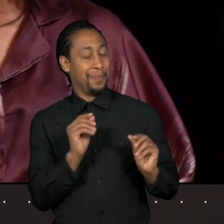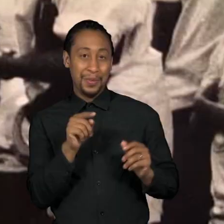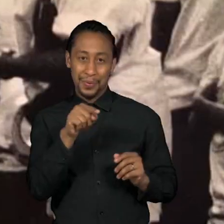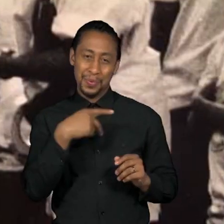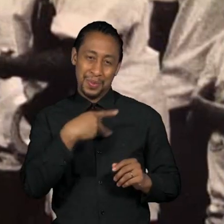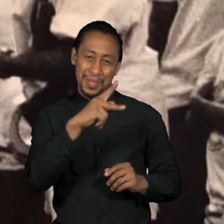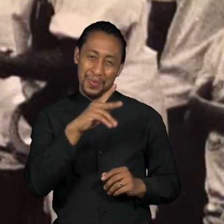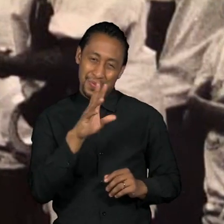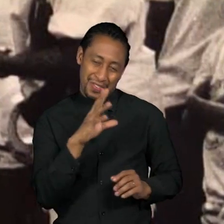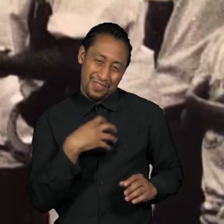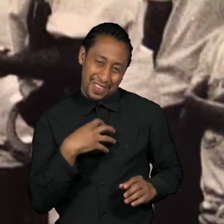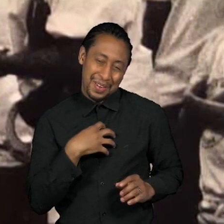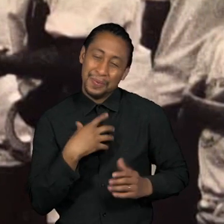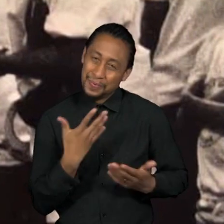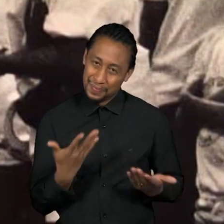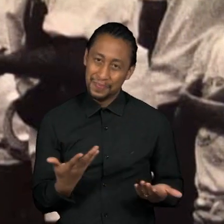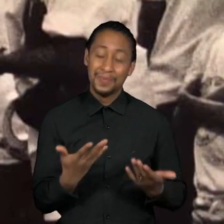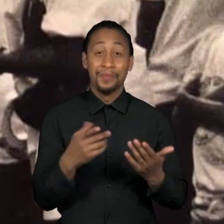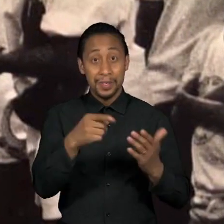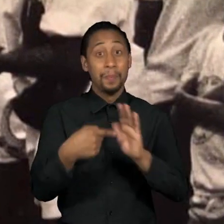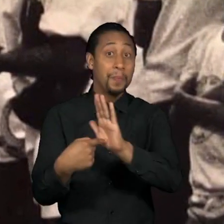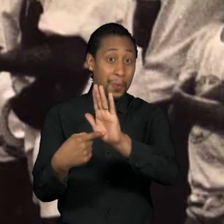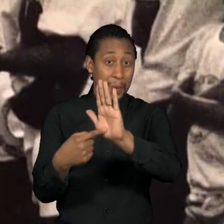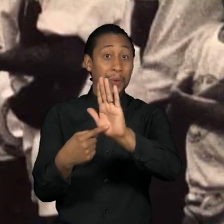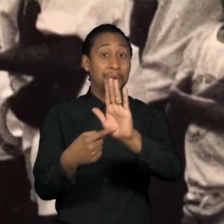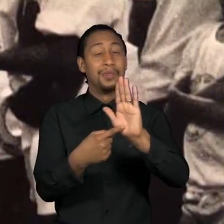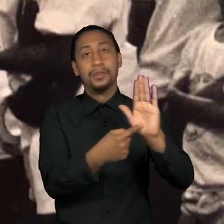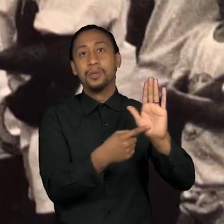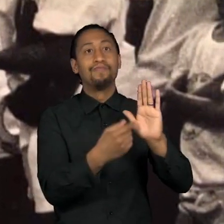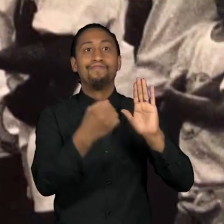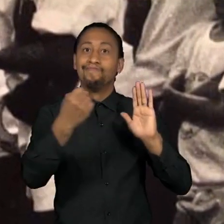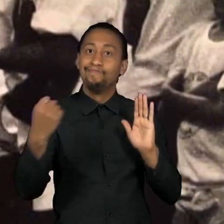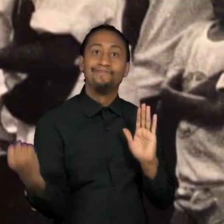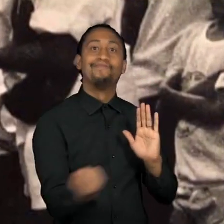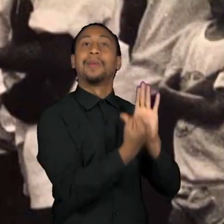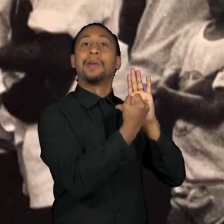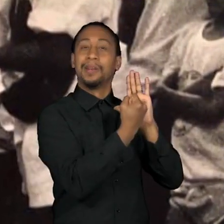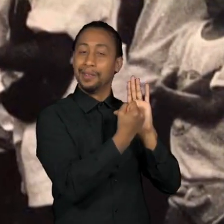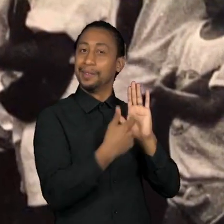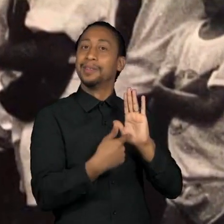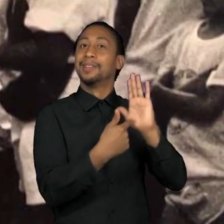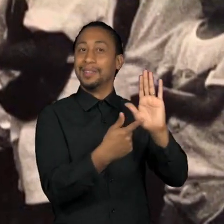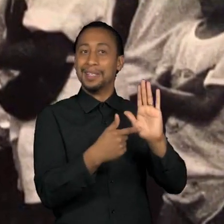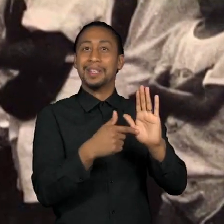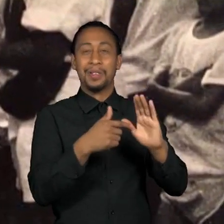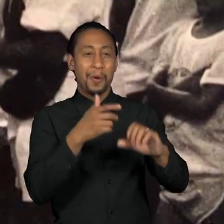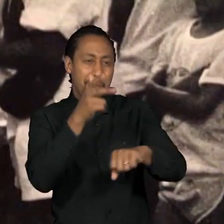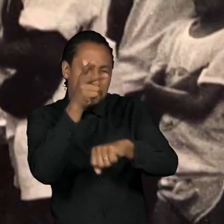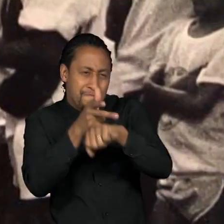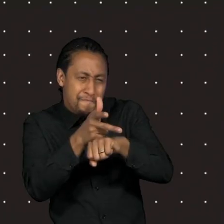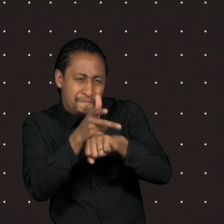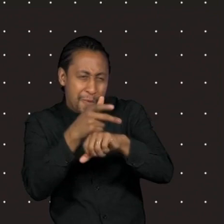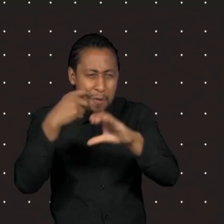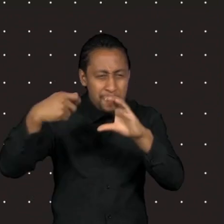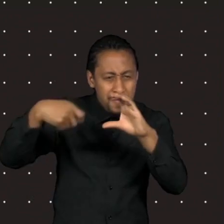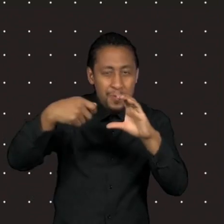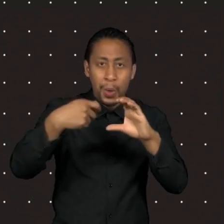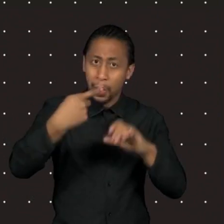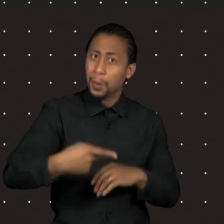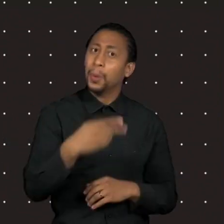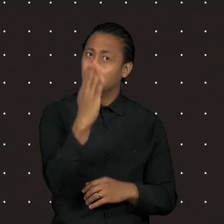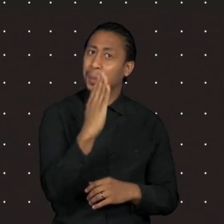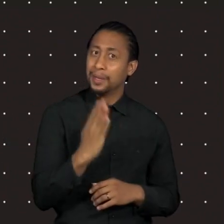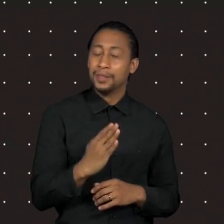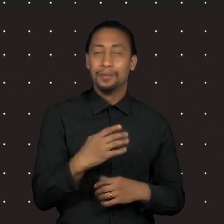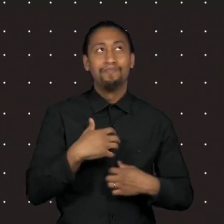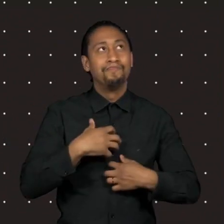você, resultou em obras muito marcantes da cinematografia brasileira. E eu